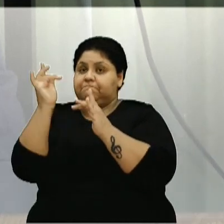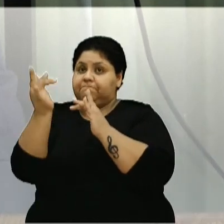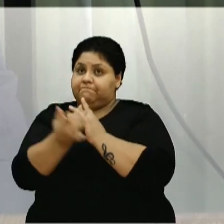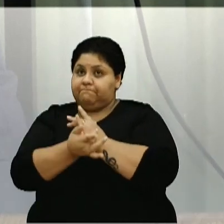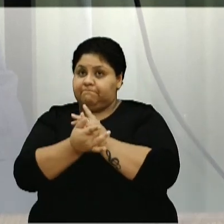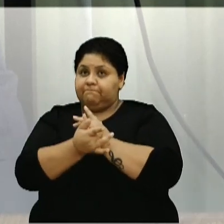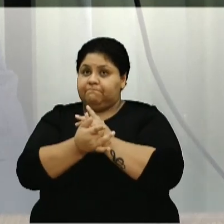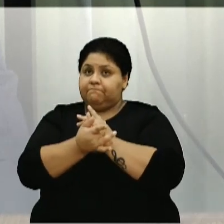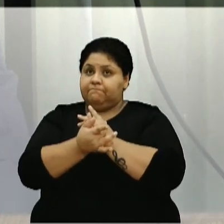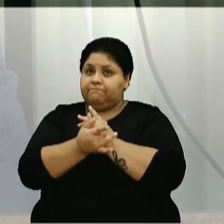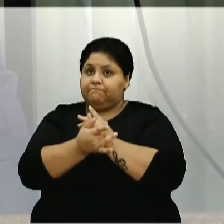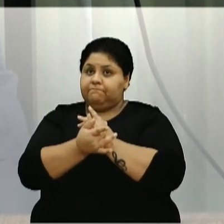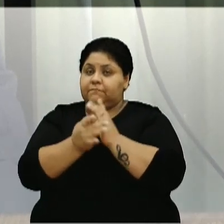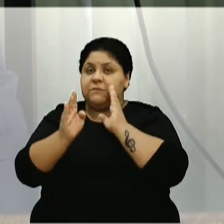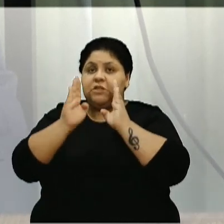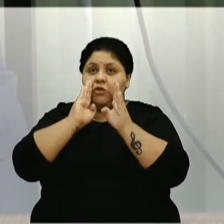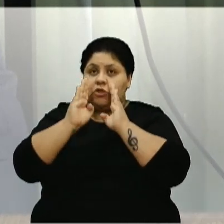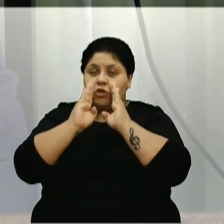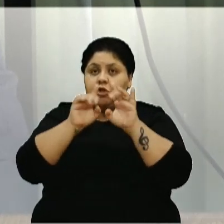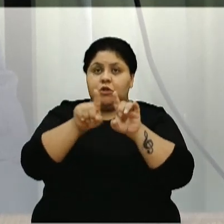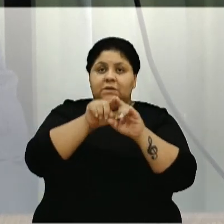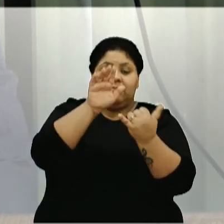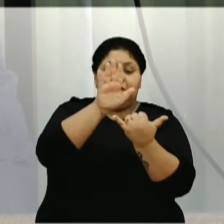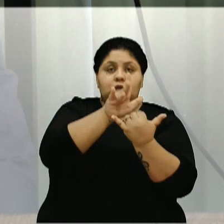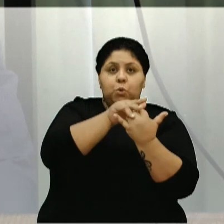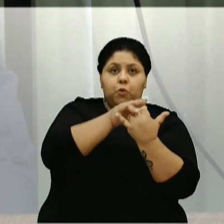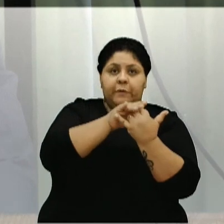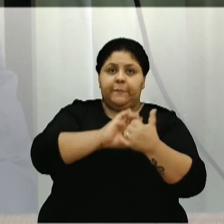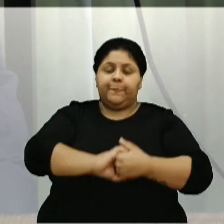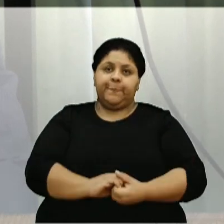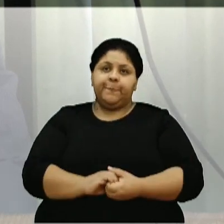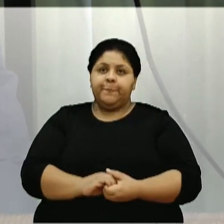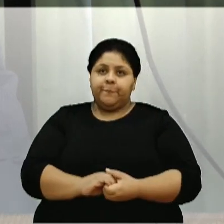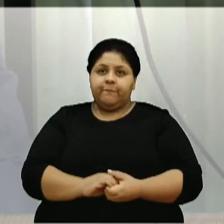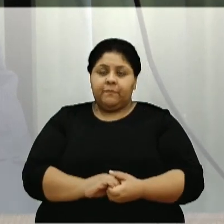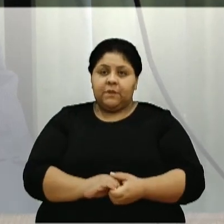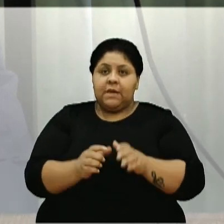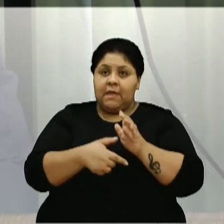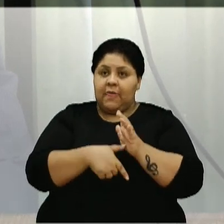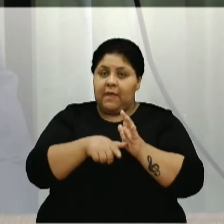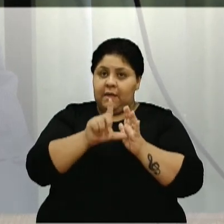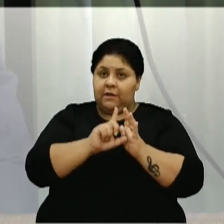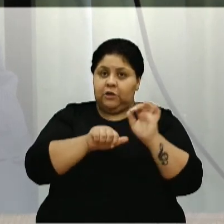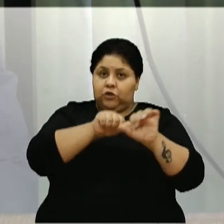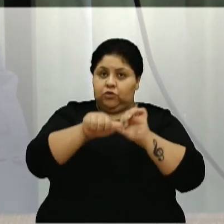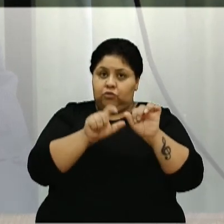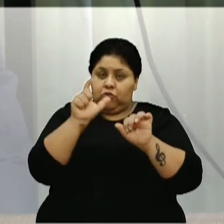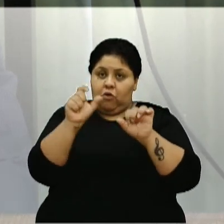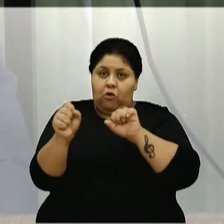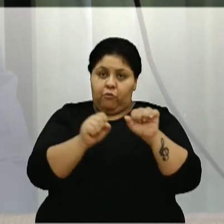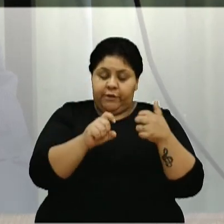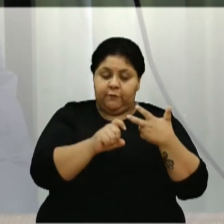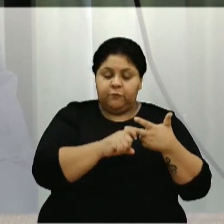na plataforma do Facebook e também do YouTube. Antes de passar a palavra ao Poder